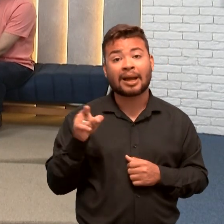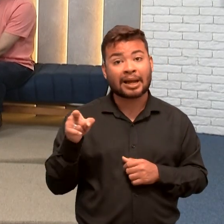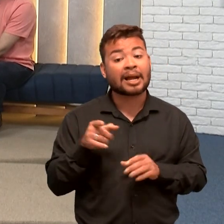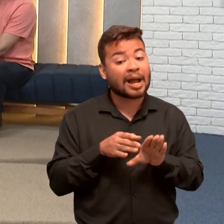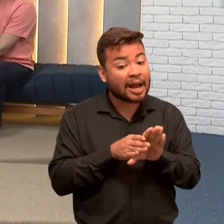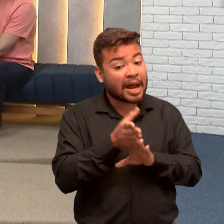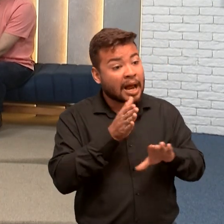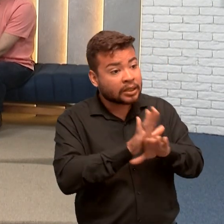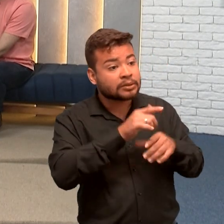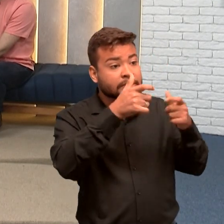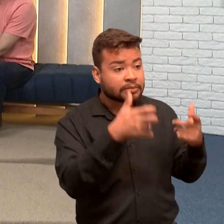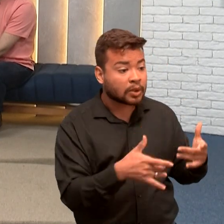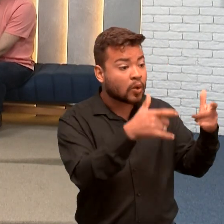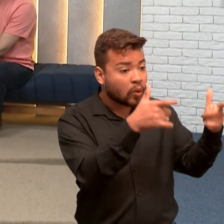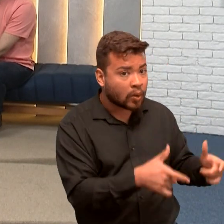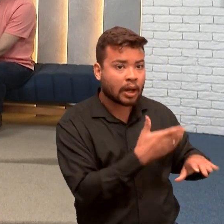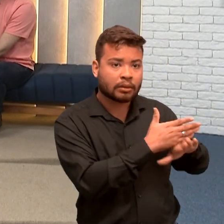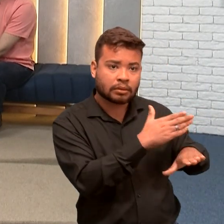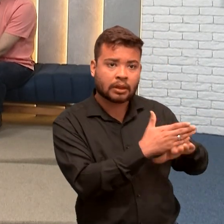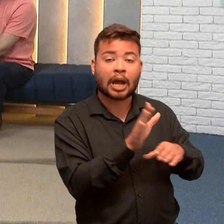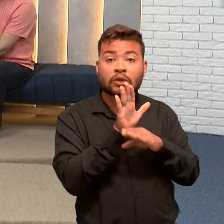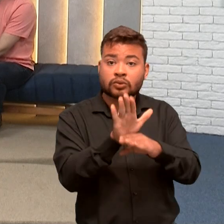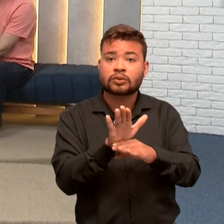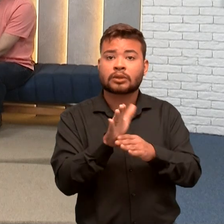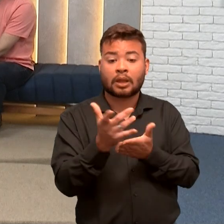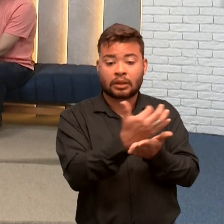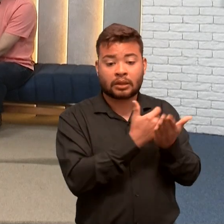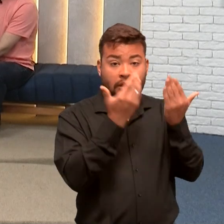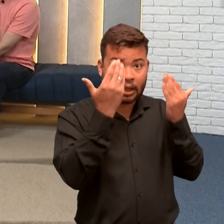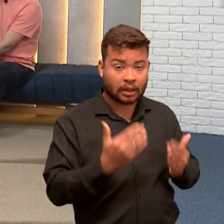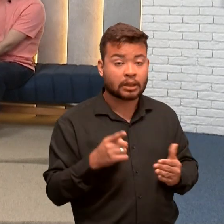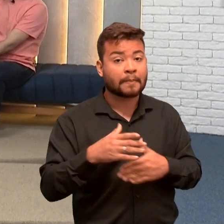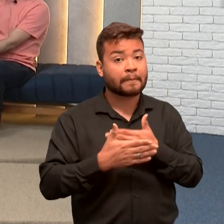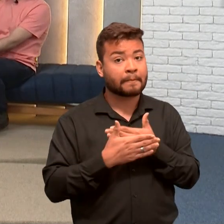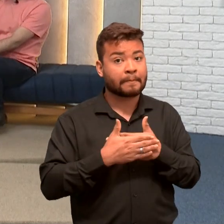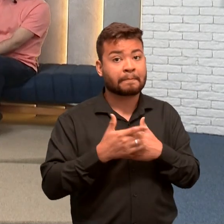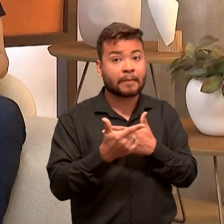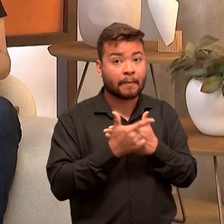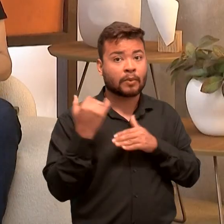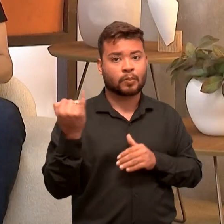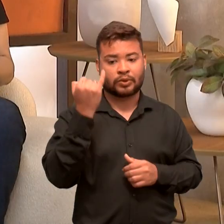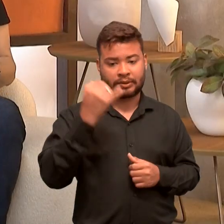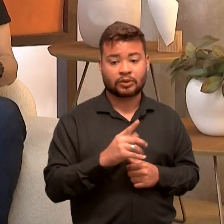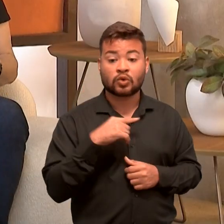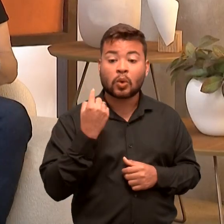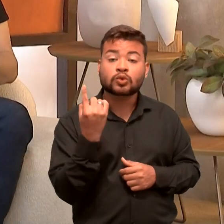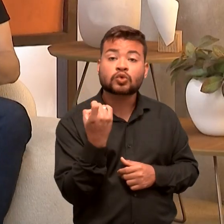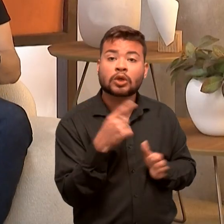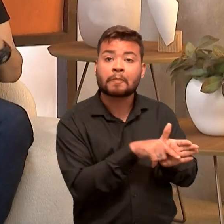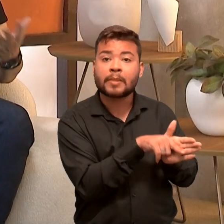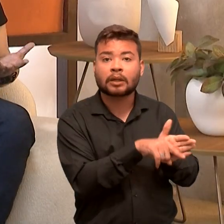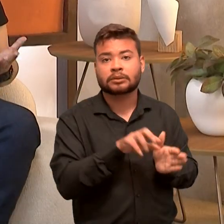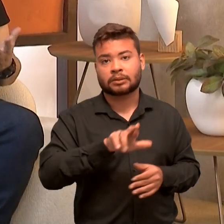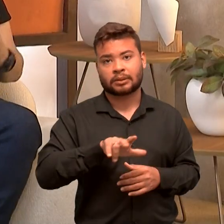pós-graduação, cede o laboratório, te ajuda na análise dos dados, e ele é um papel importante. A gente não faz pesquisa sozinho. A gente tem que aprender que a gente não